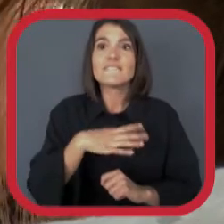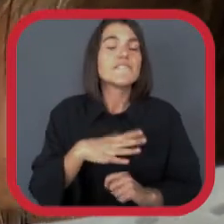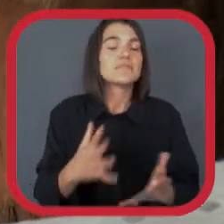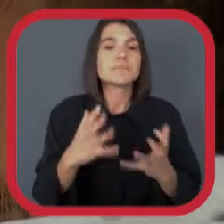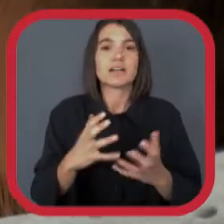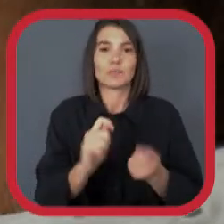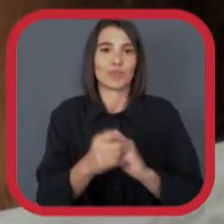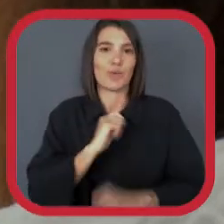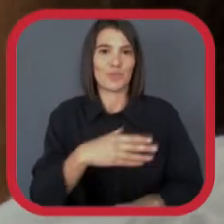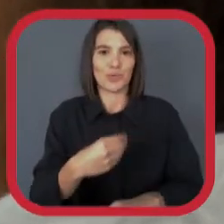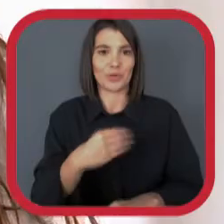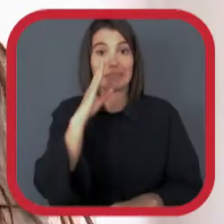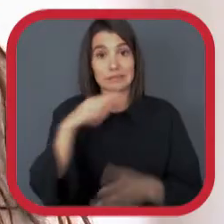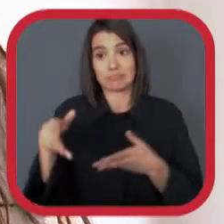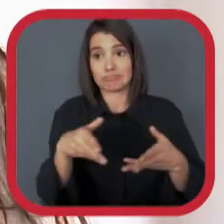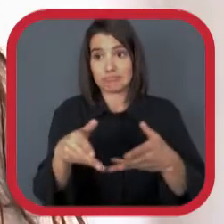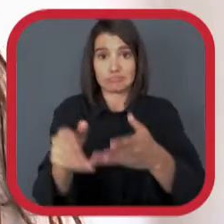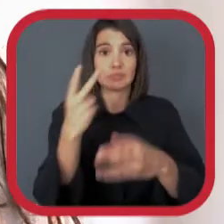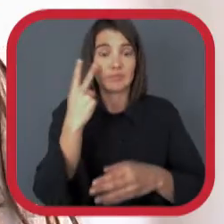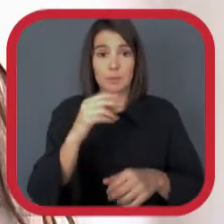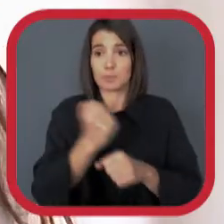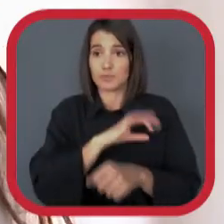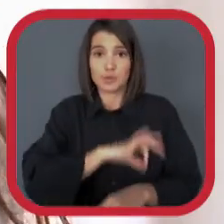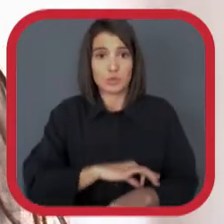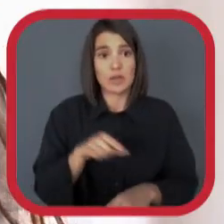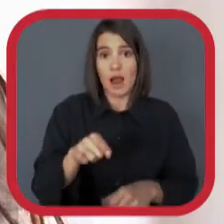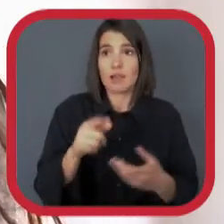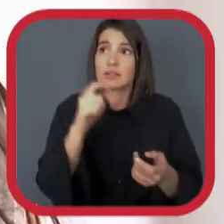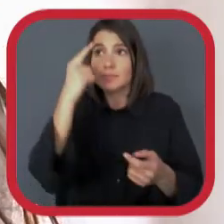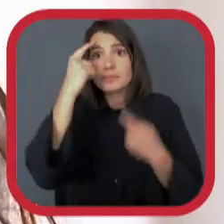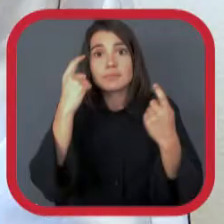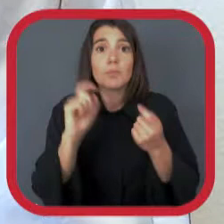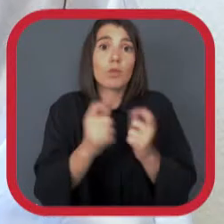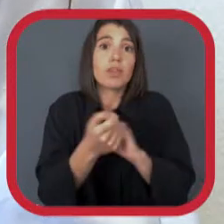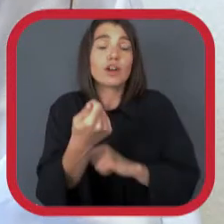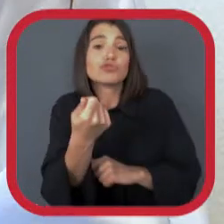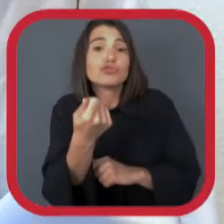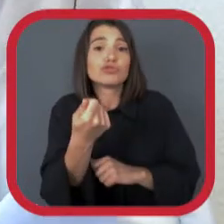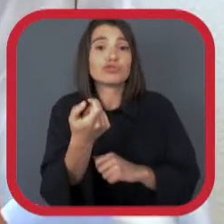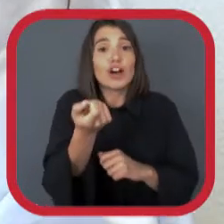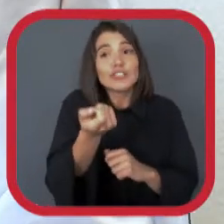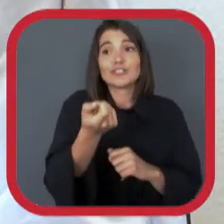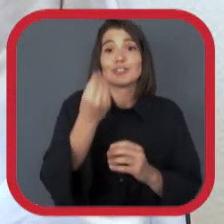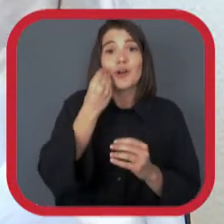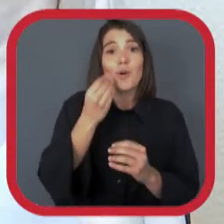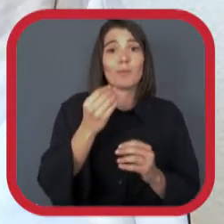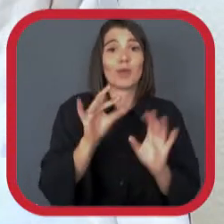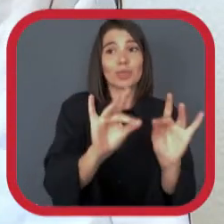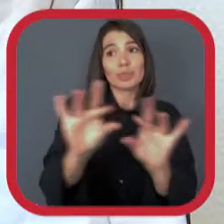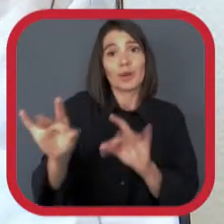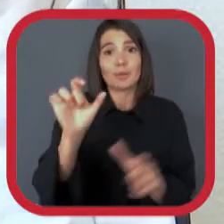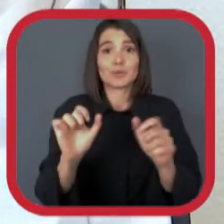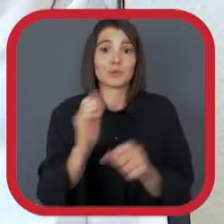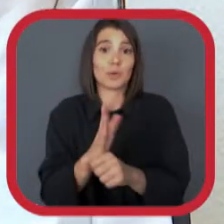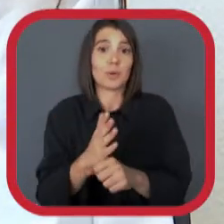essa perspectiva ao longo da nossa vida profissional, de poder mudar um bocadinho, através da forma como se chega aos outros, acho